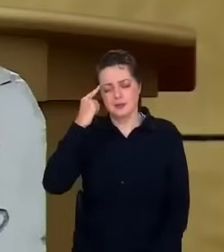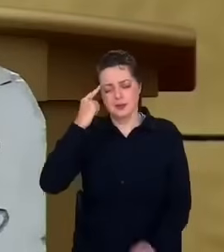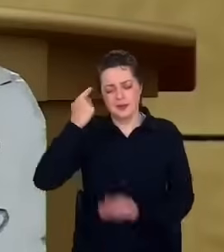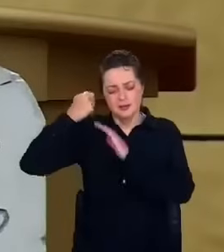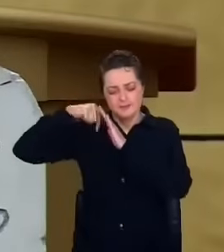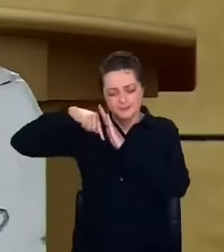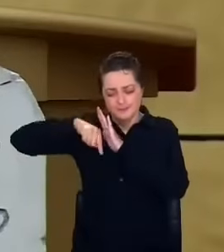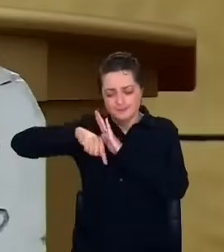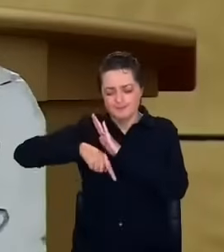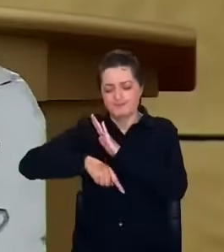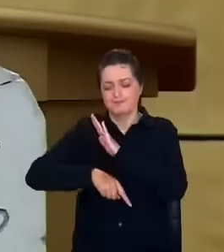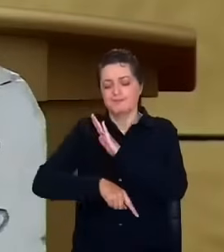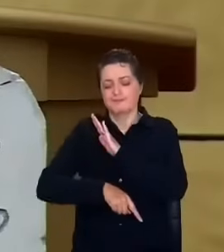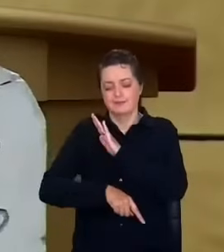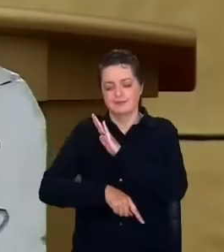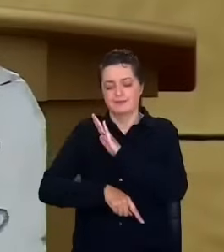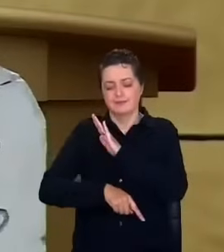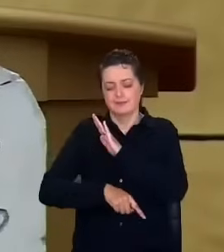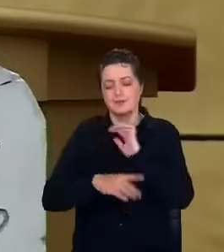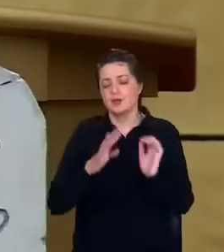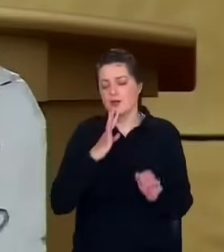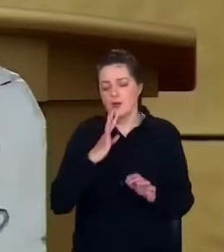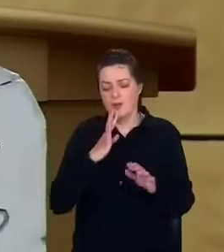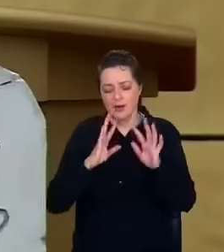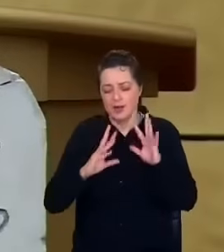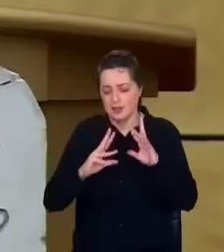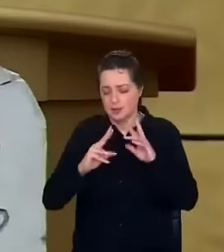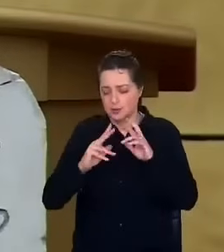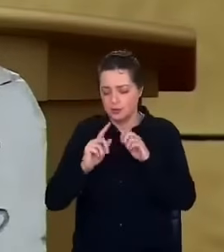o Senhor conhece o nosso interior,